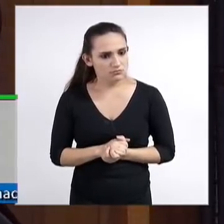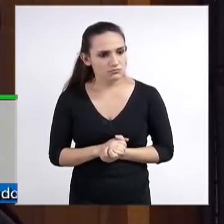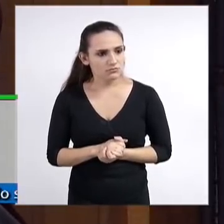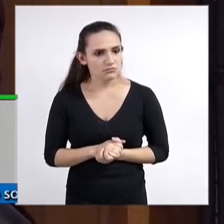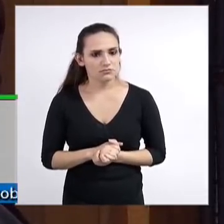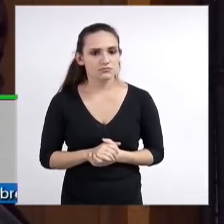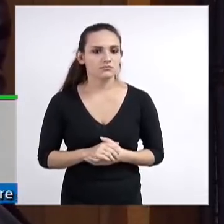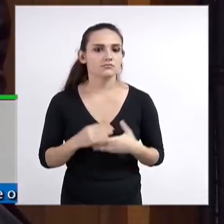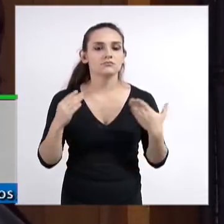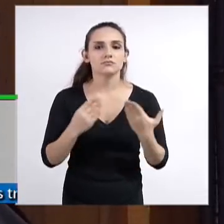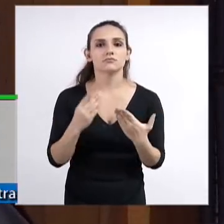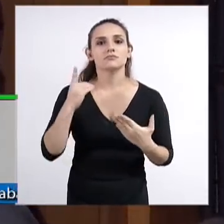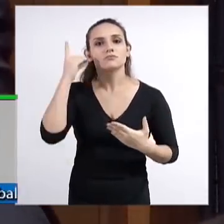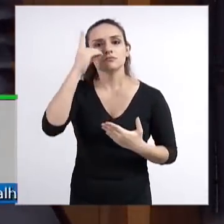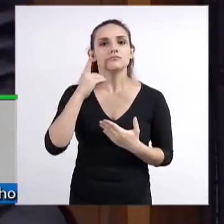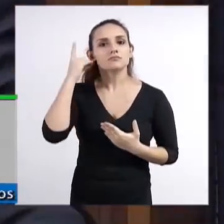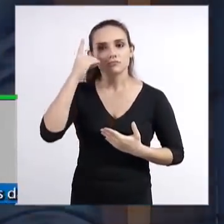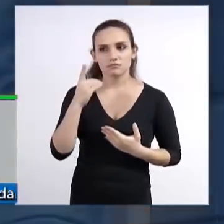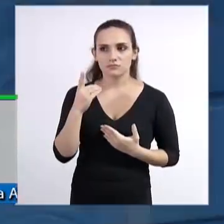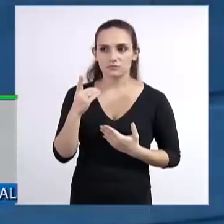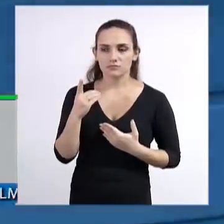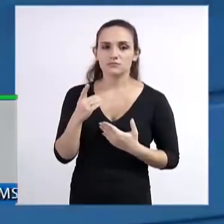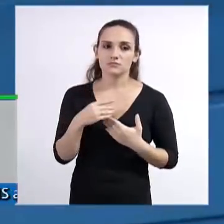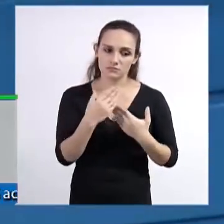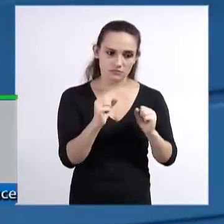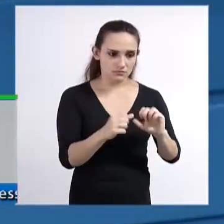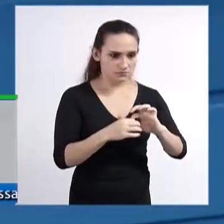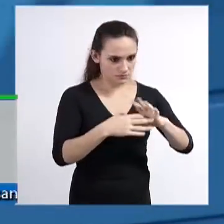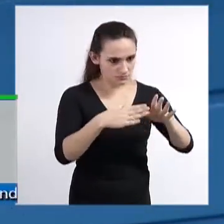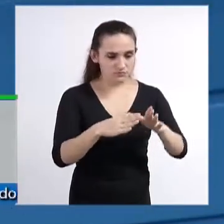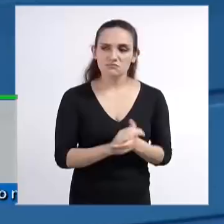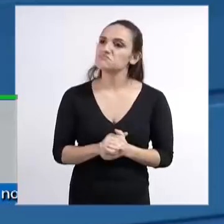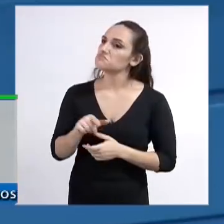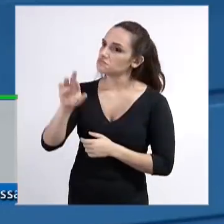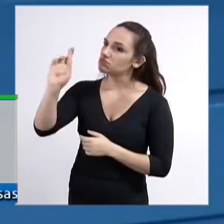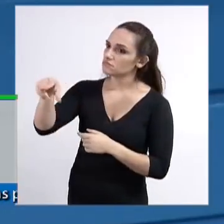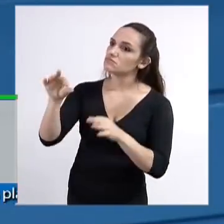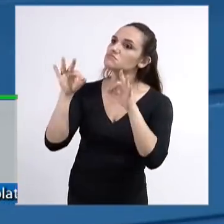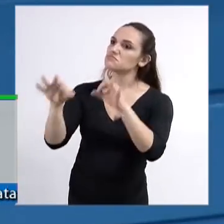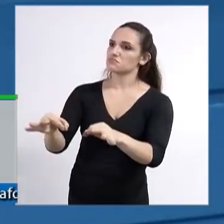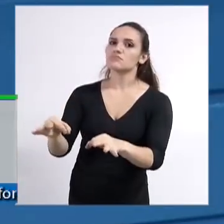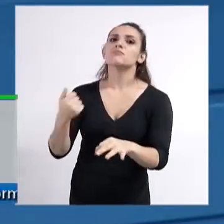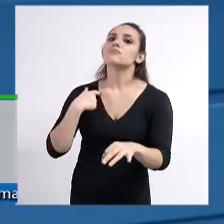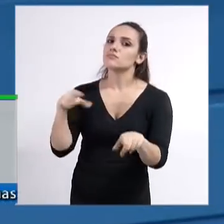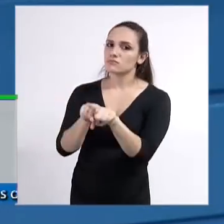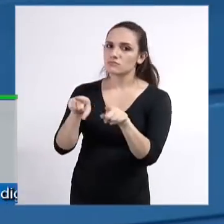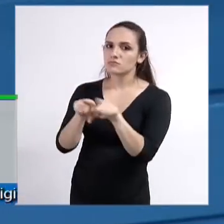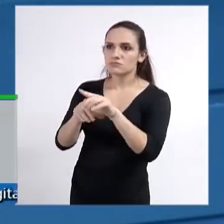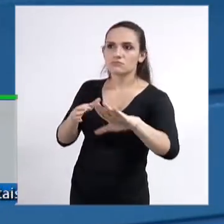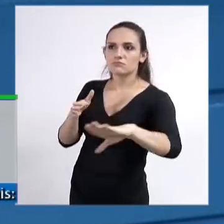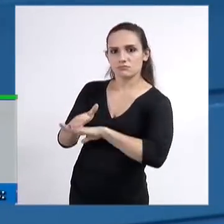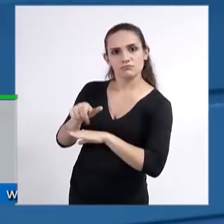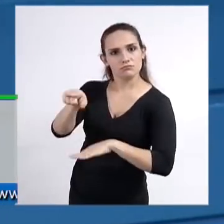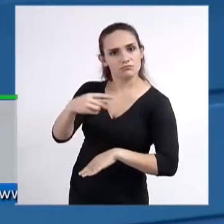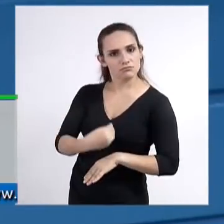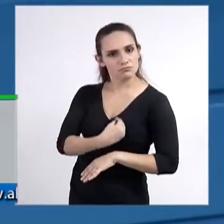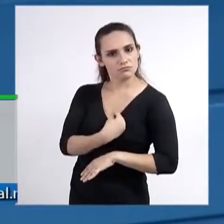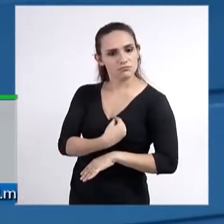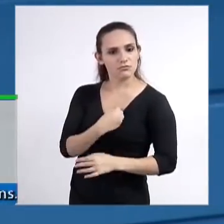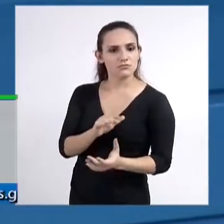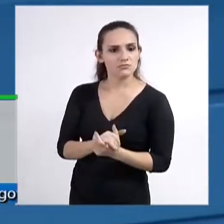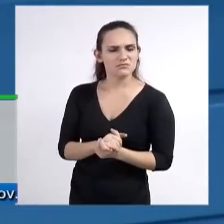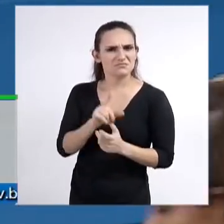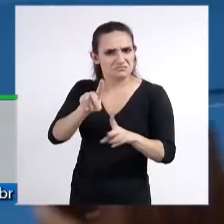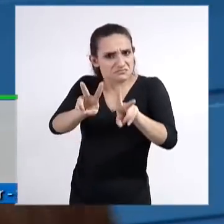Uma parte do deputado. Deputado Cabalmi, Vossa Excelência está coberto de razão. Eu também estive lá e